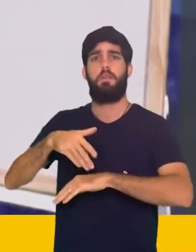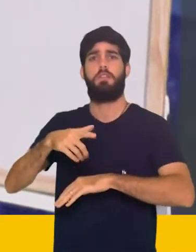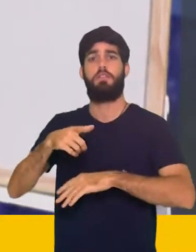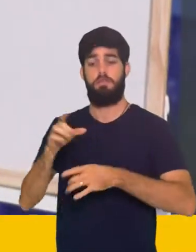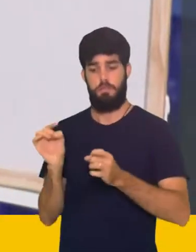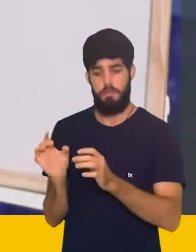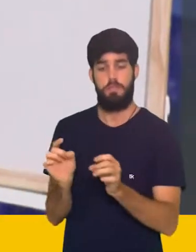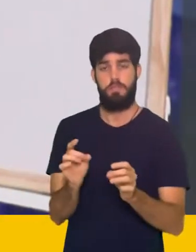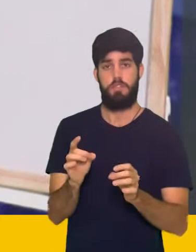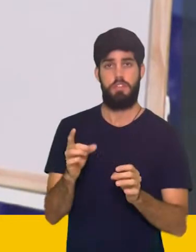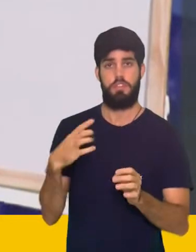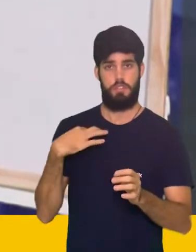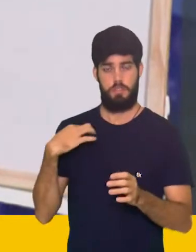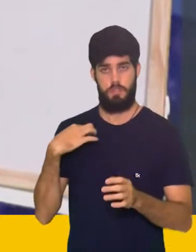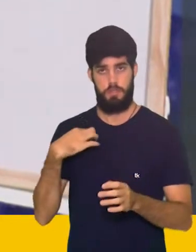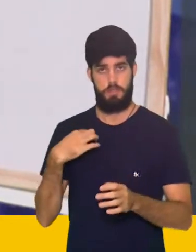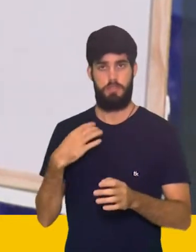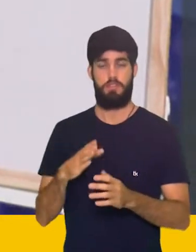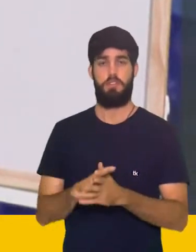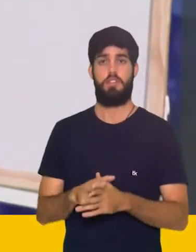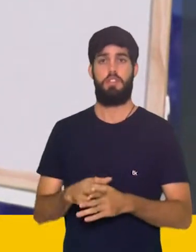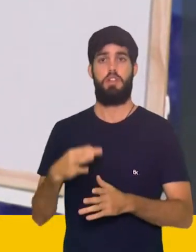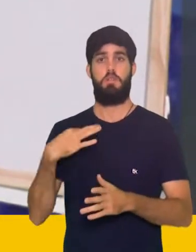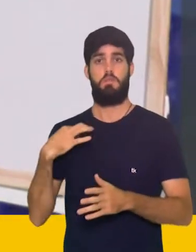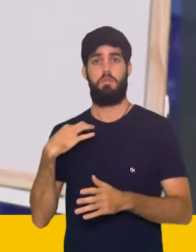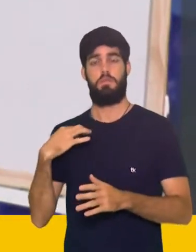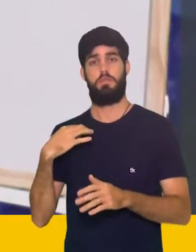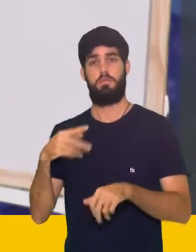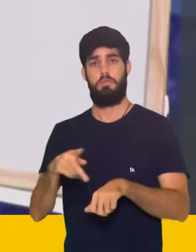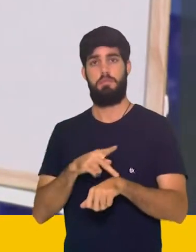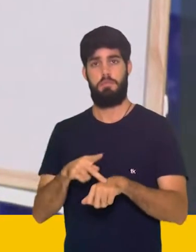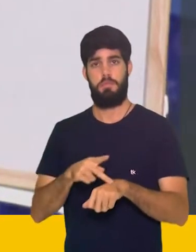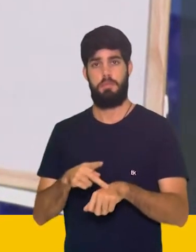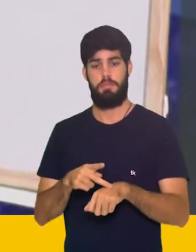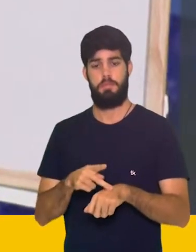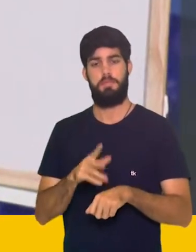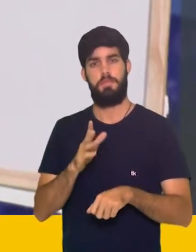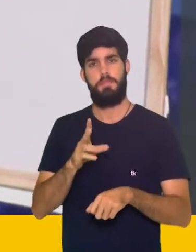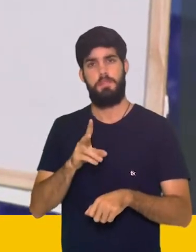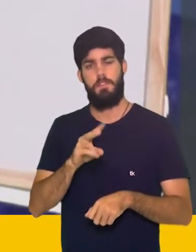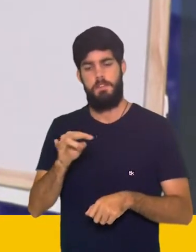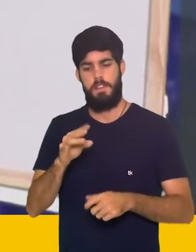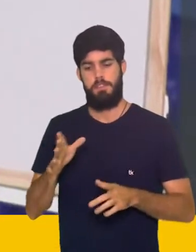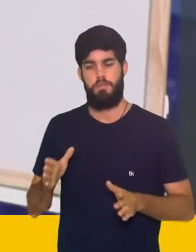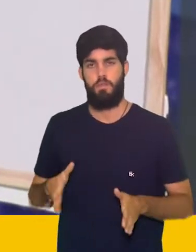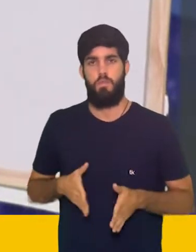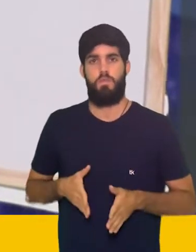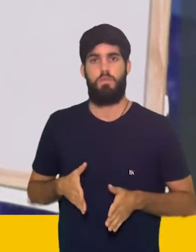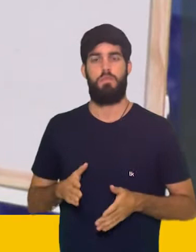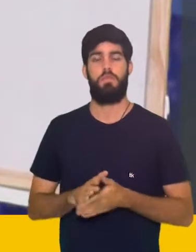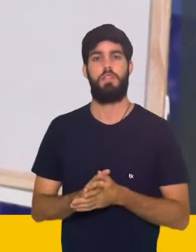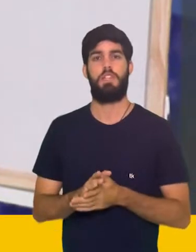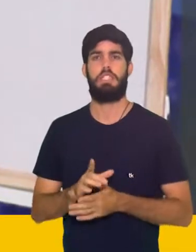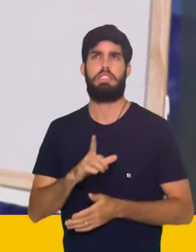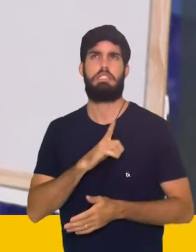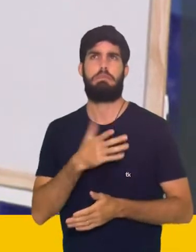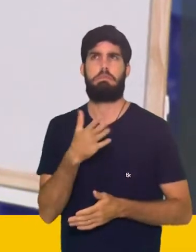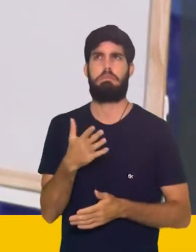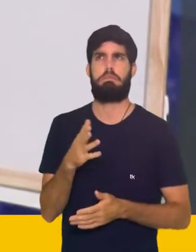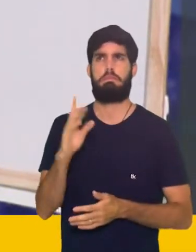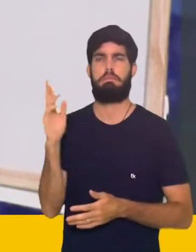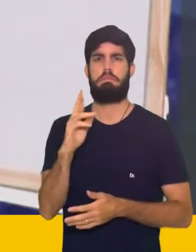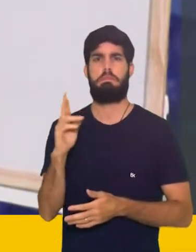vende essa roupa. Essas blusas pretas que eu tô te indicando, que deve colar mais um pouquinho, custa em média